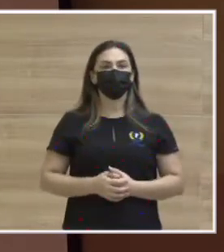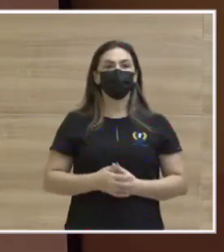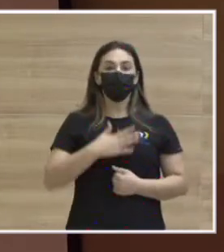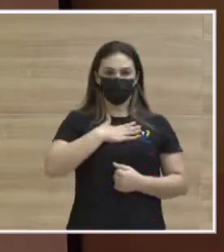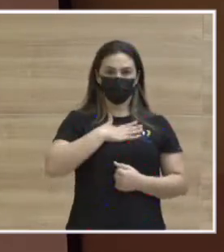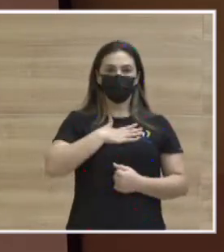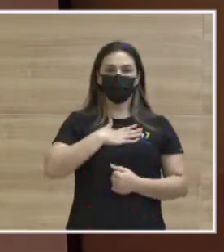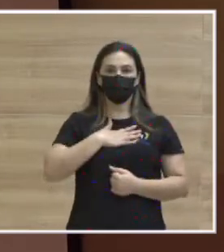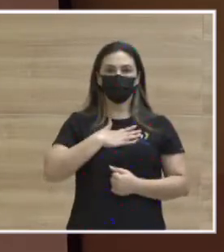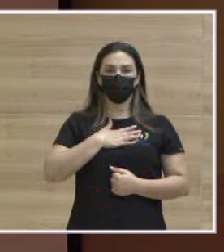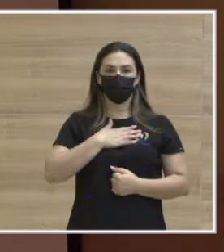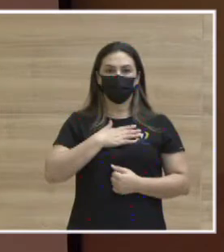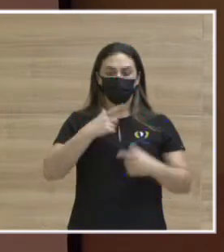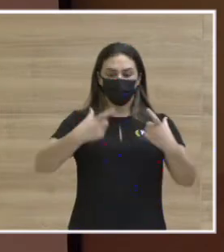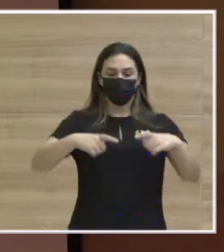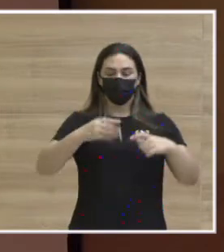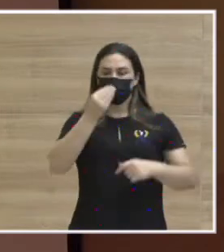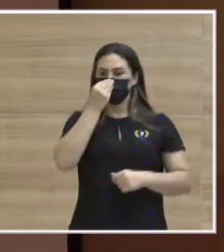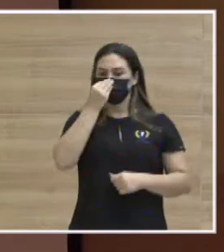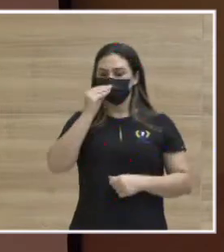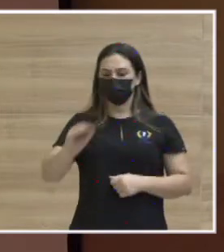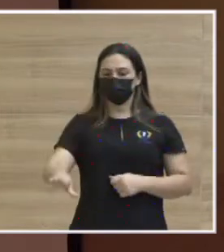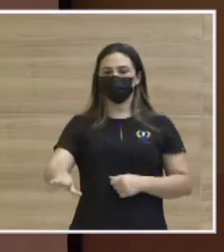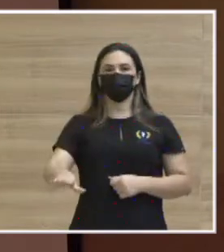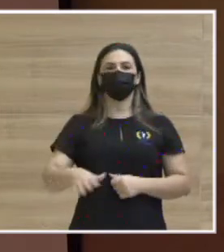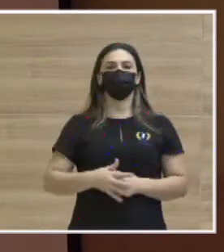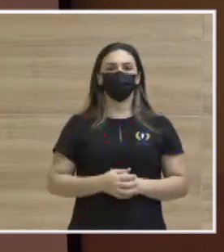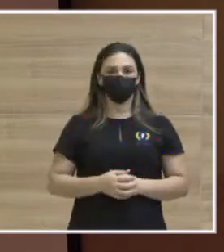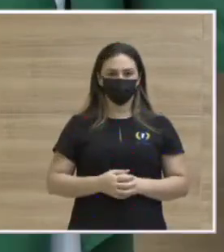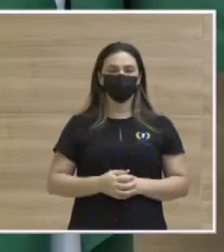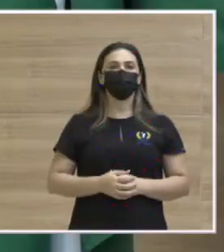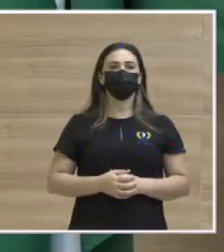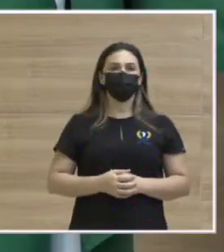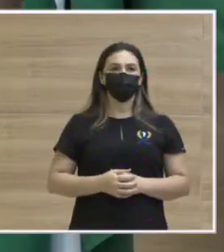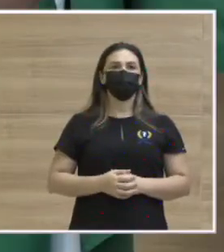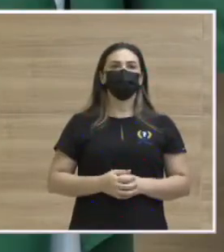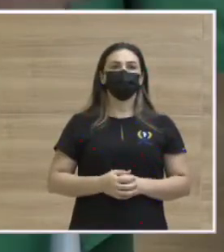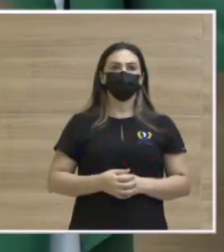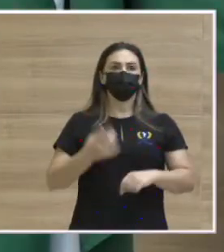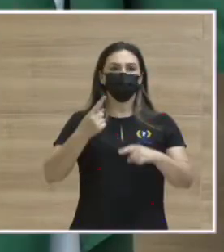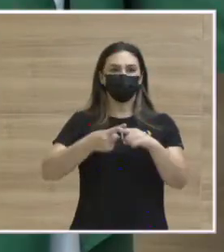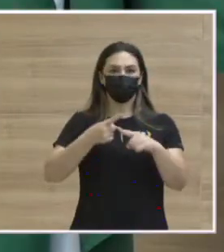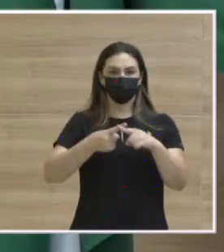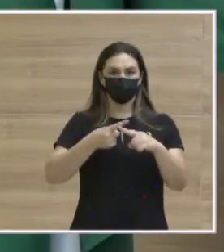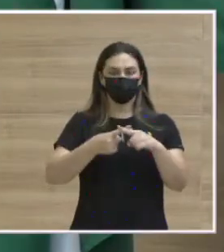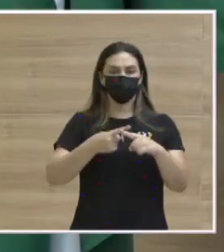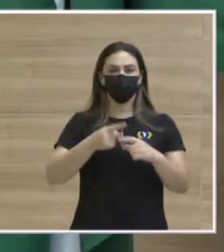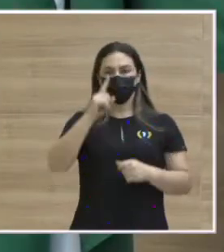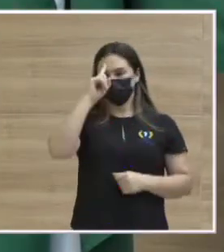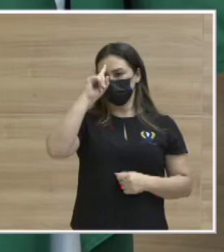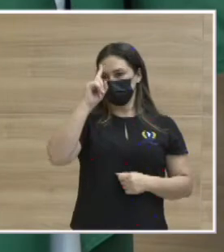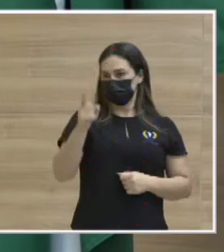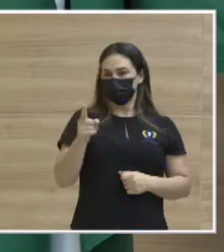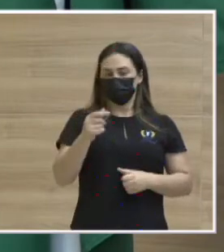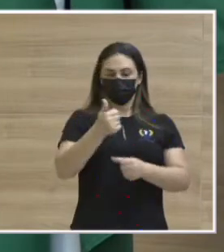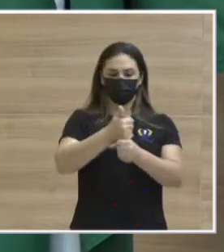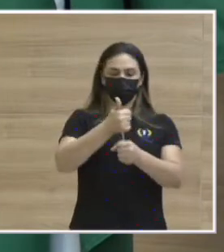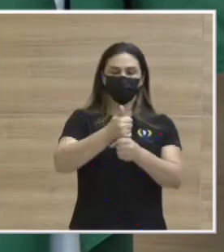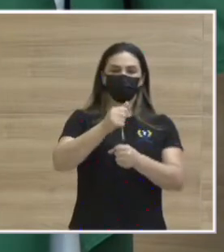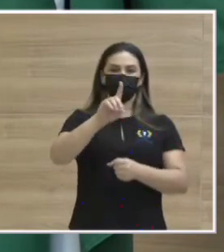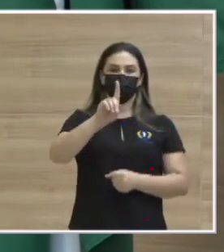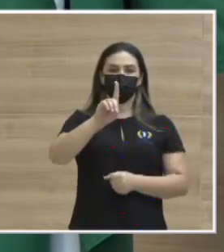era no lixão. Né? Ratificando aí a situação, a determinação do diretor do